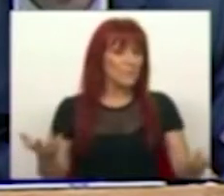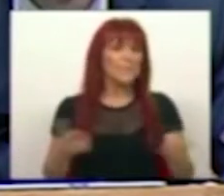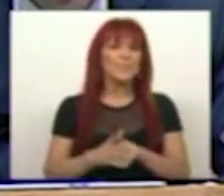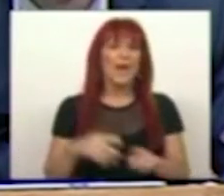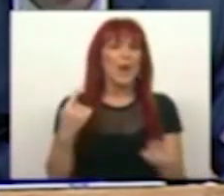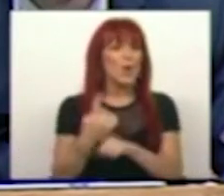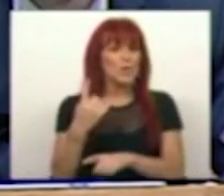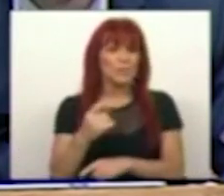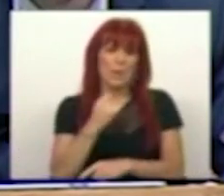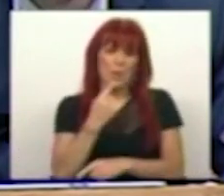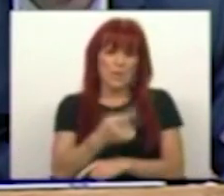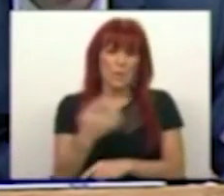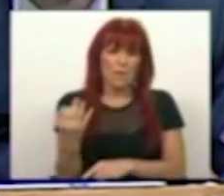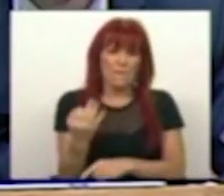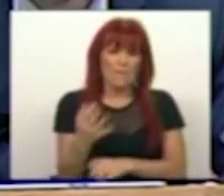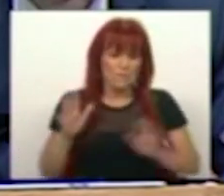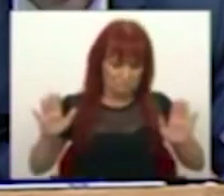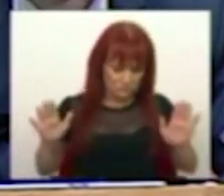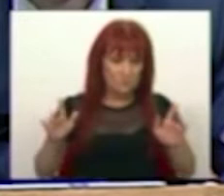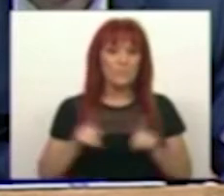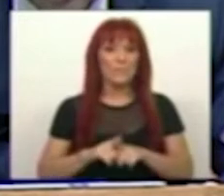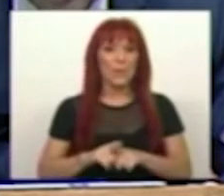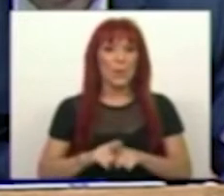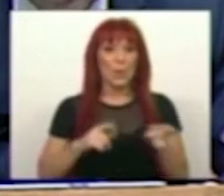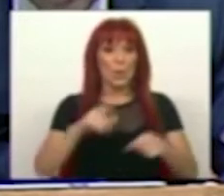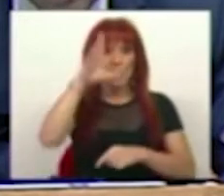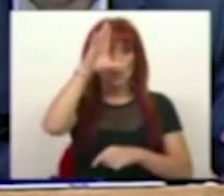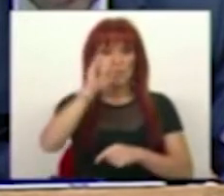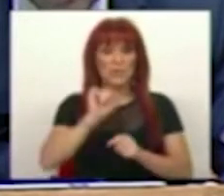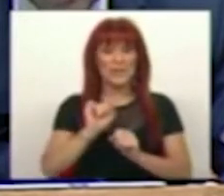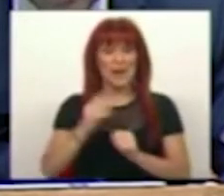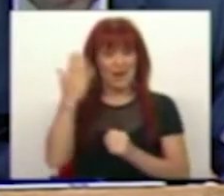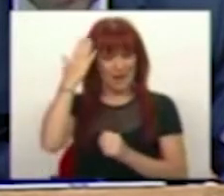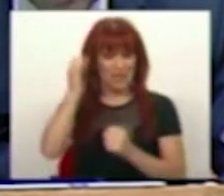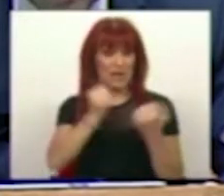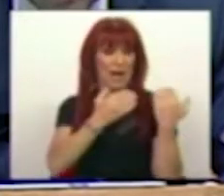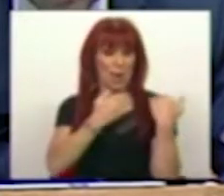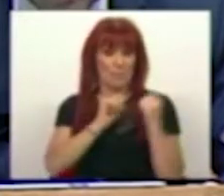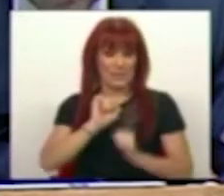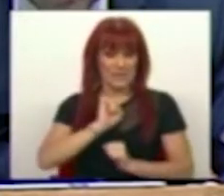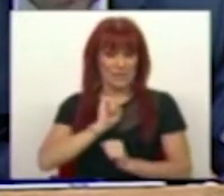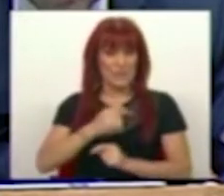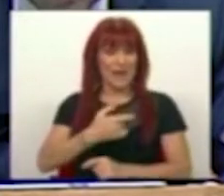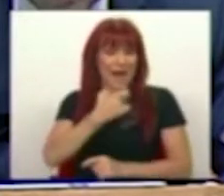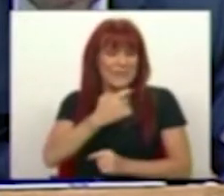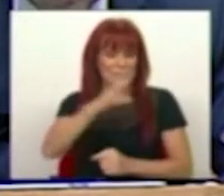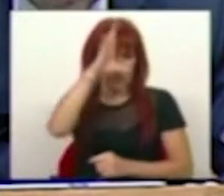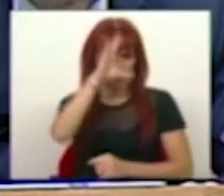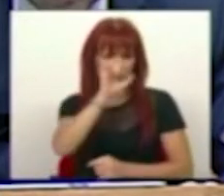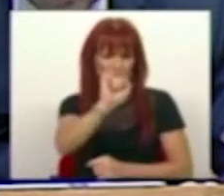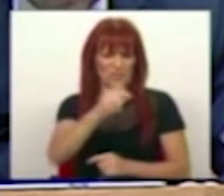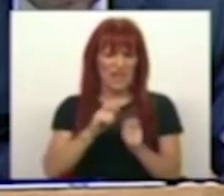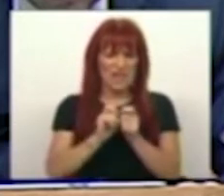há uma coisa que lhe posso garantir. O Governo entende que é da sua competência exclusiva